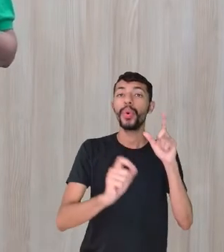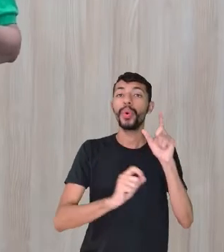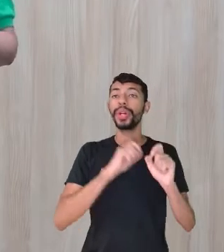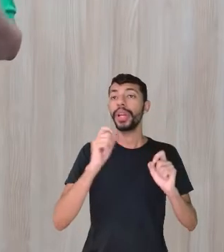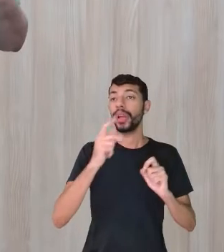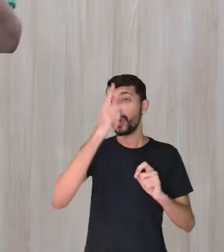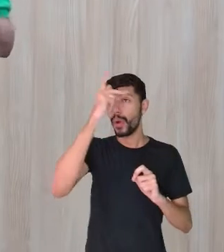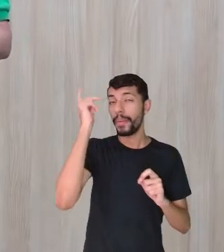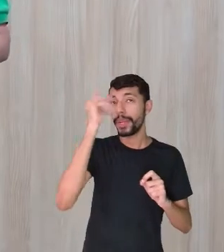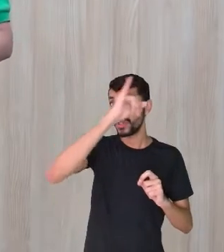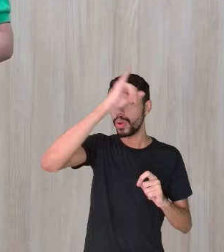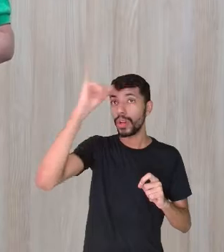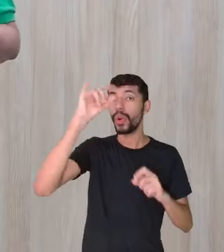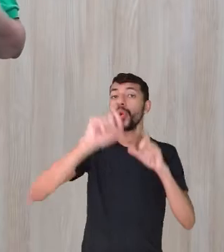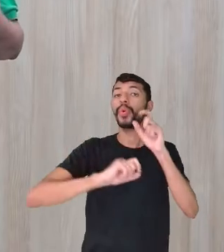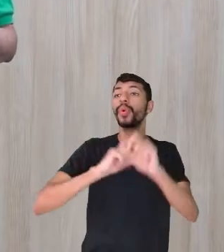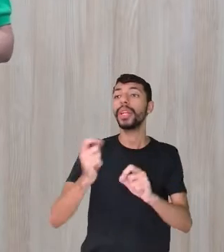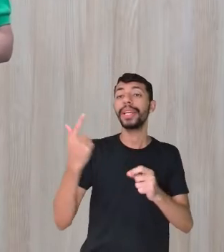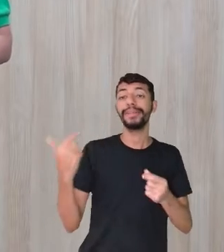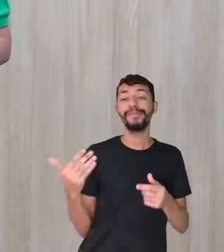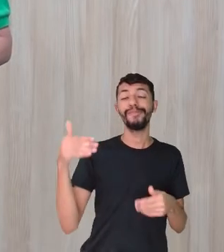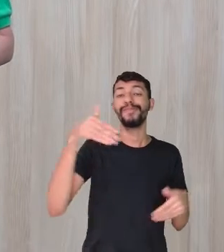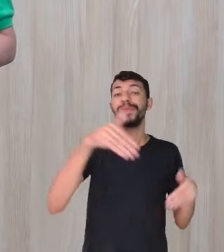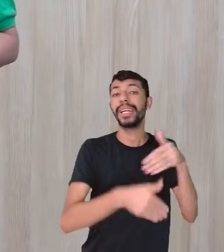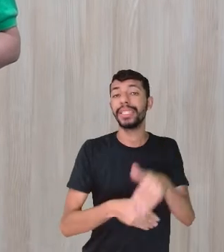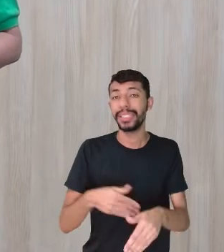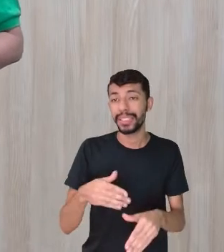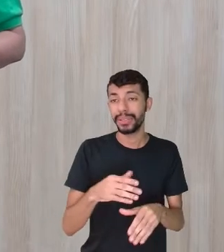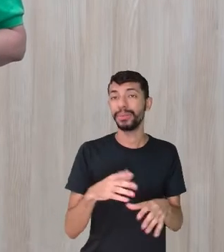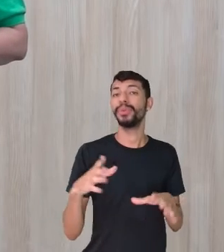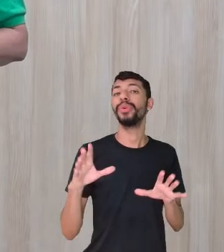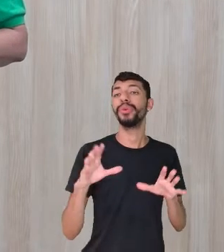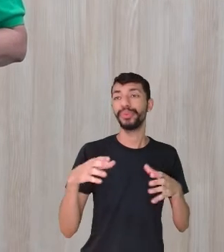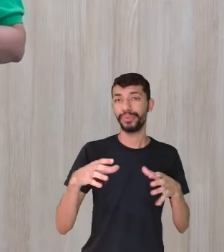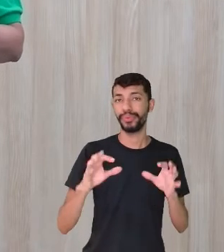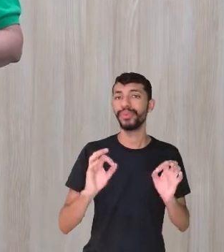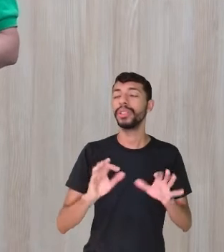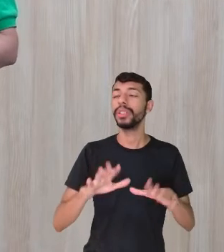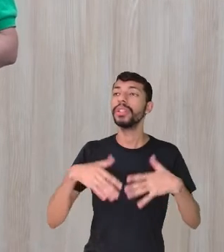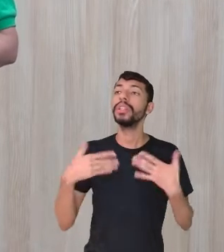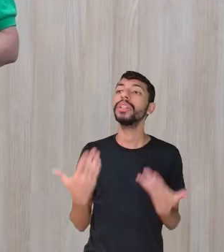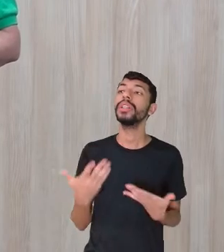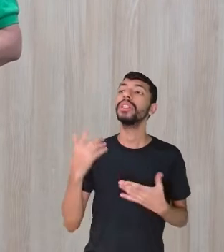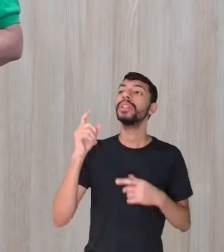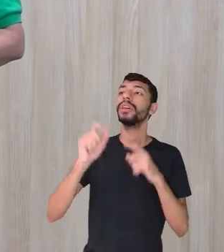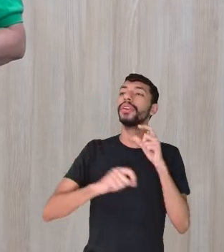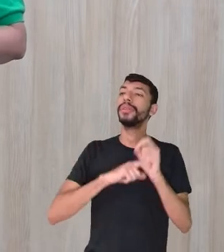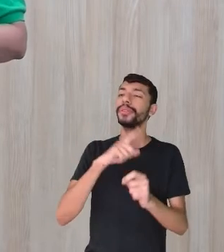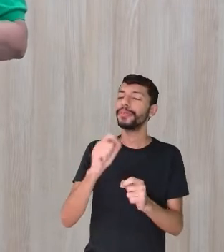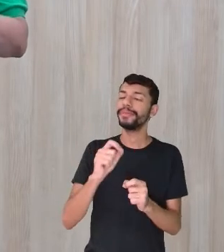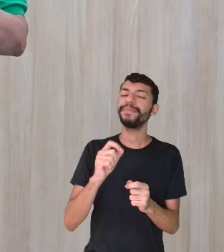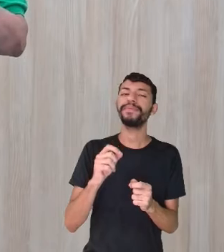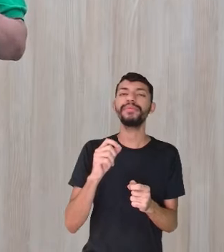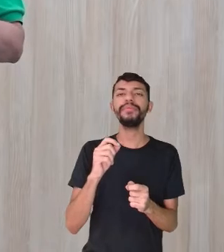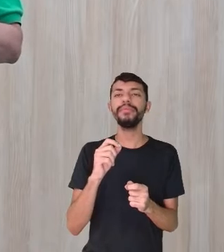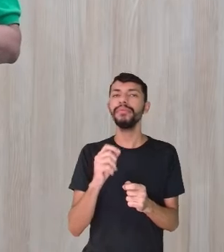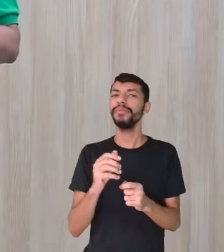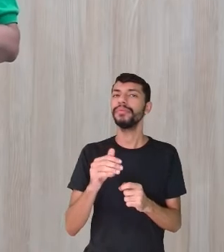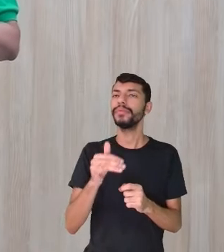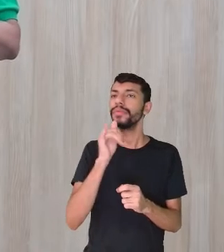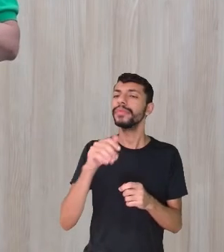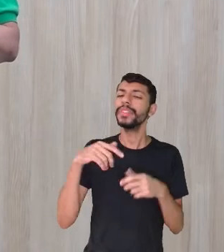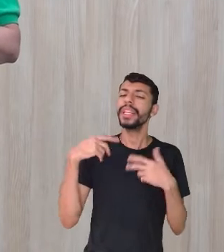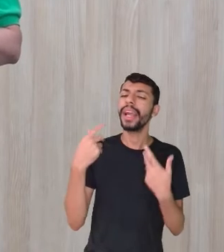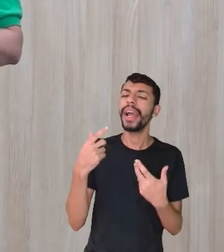que estava ali, que se envolveu naquele acidente. Então, é interessante pensar, não é, e